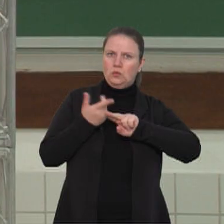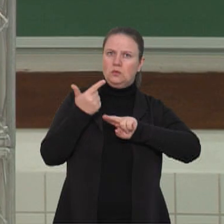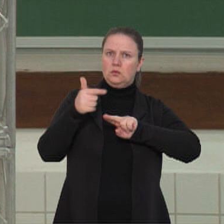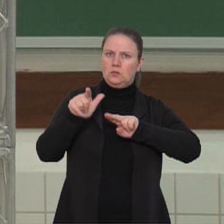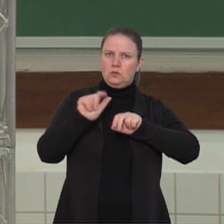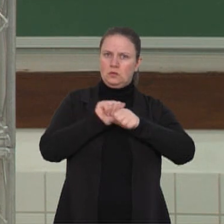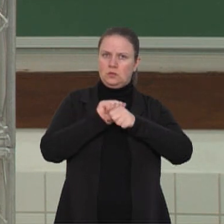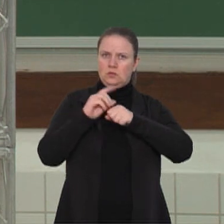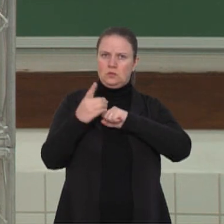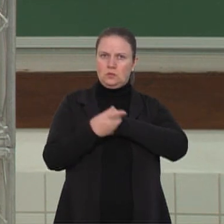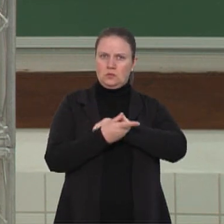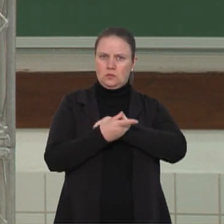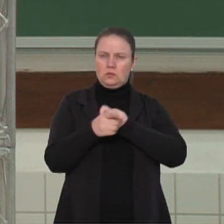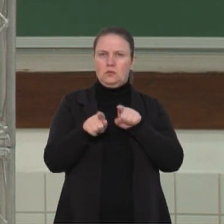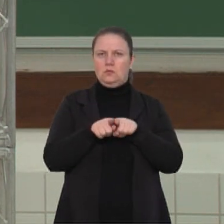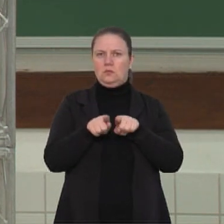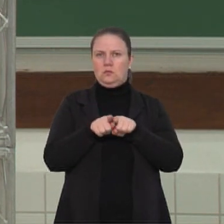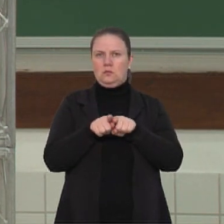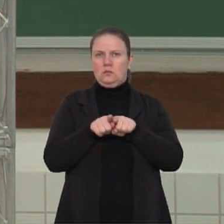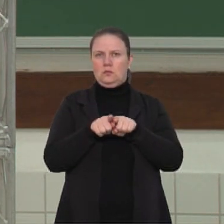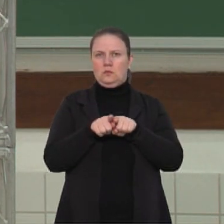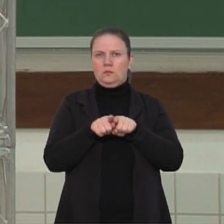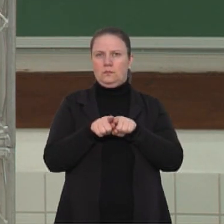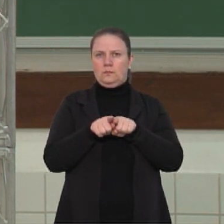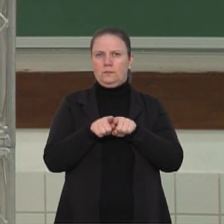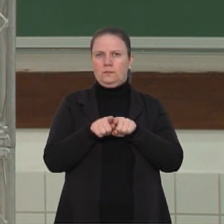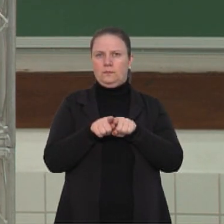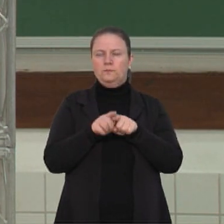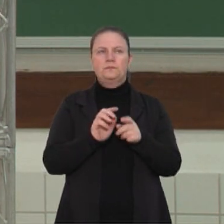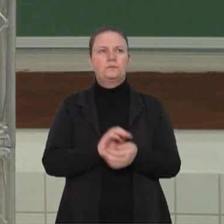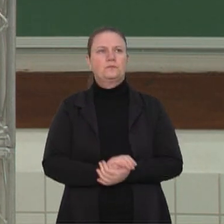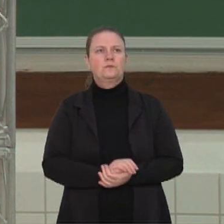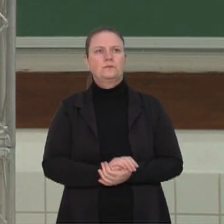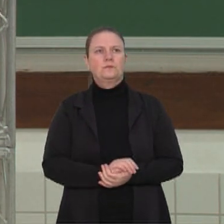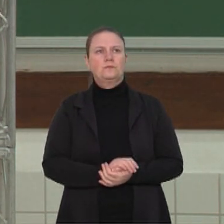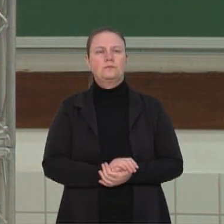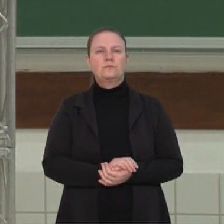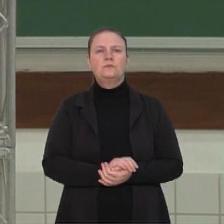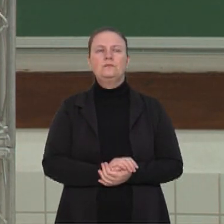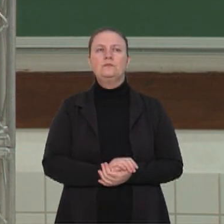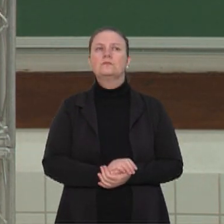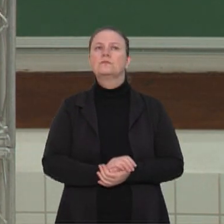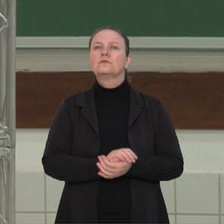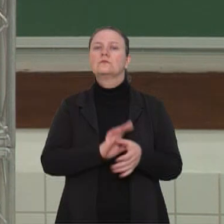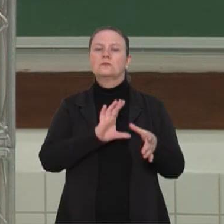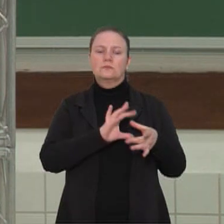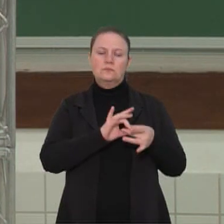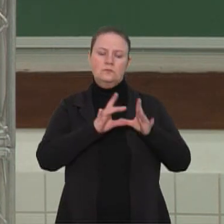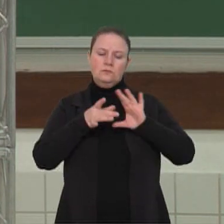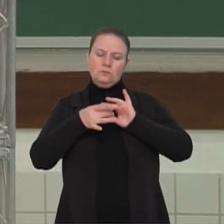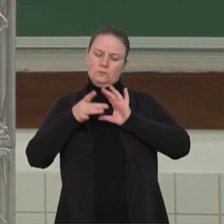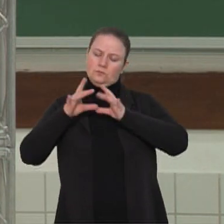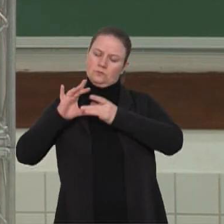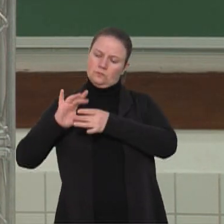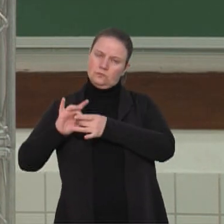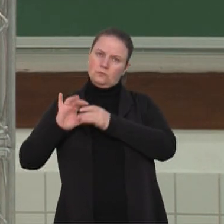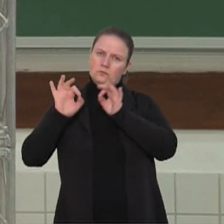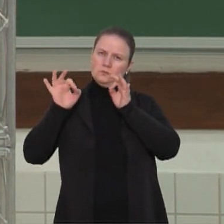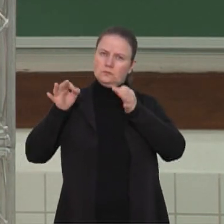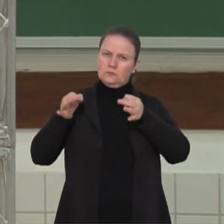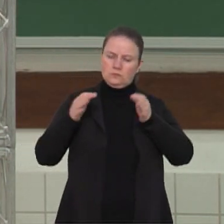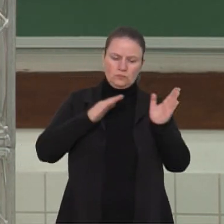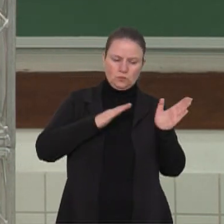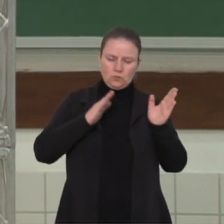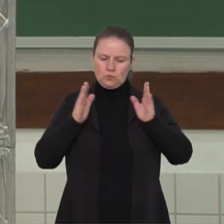que marcam quando ocorreu, onde ocorreu, aquelas situações relatadas. A coesão sequencial, pessoal, ela é